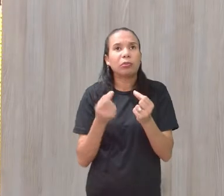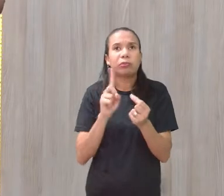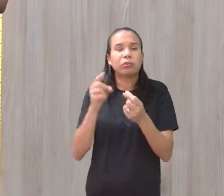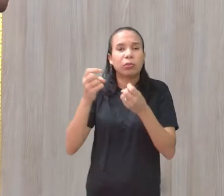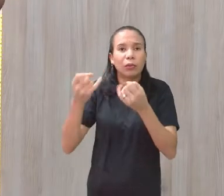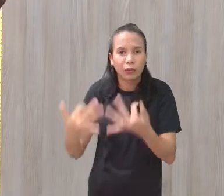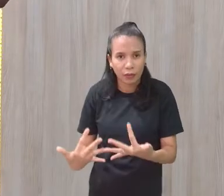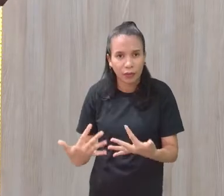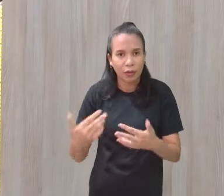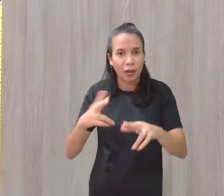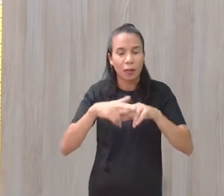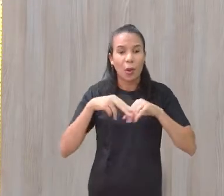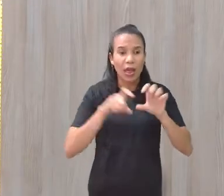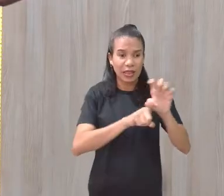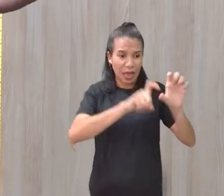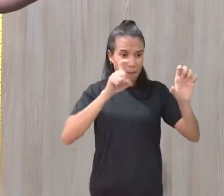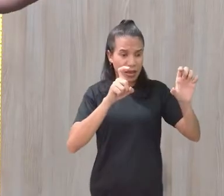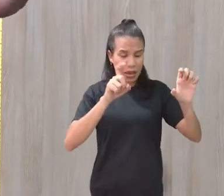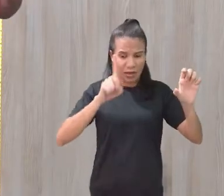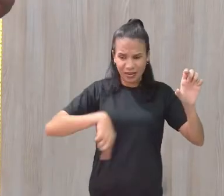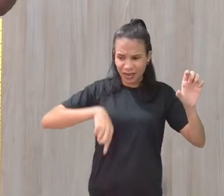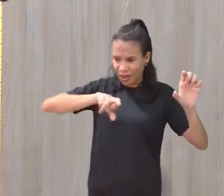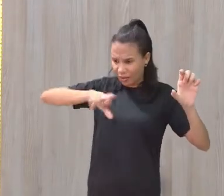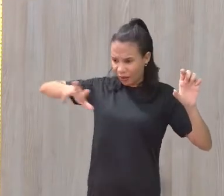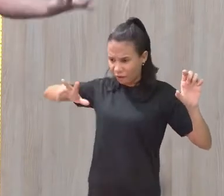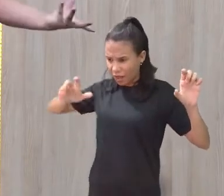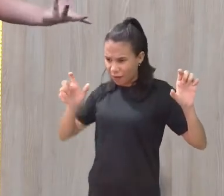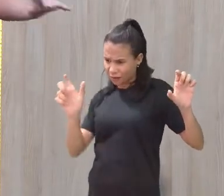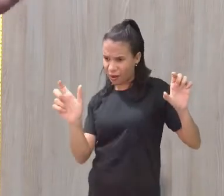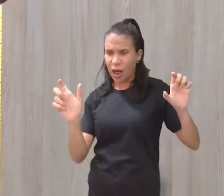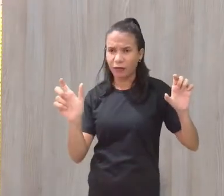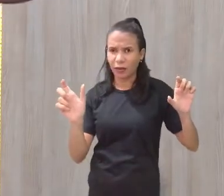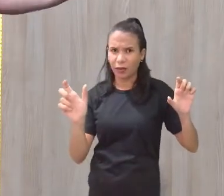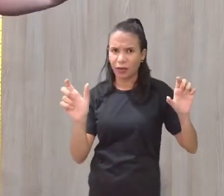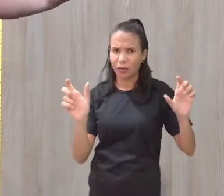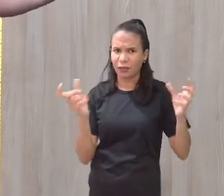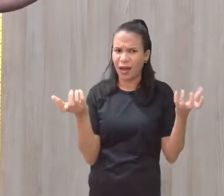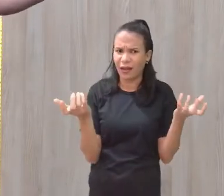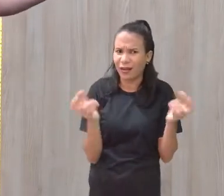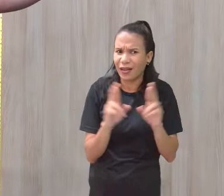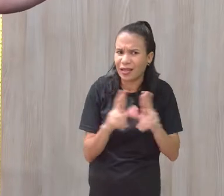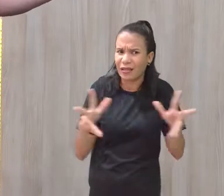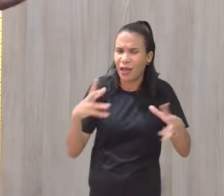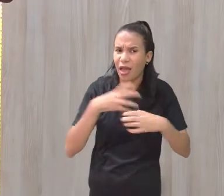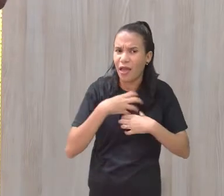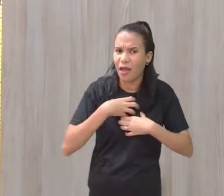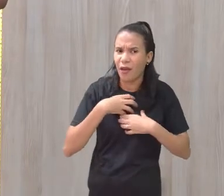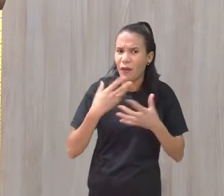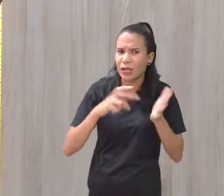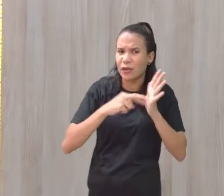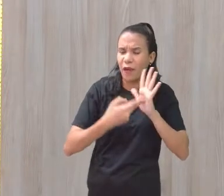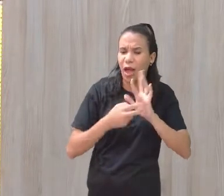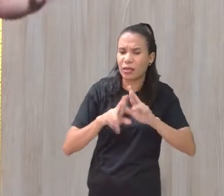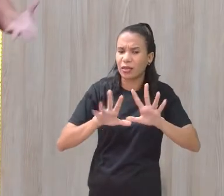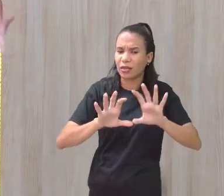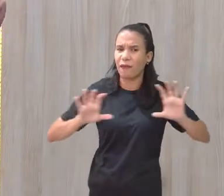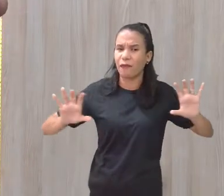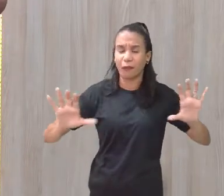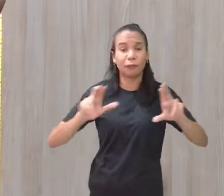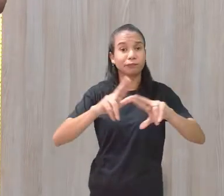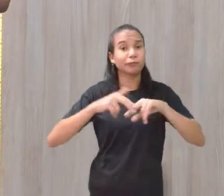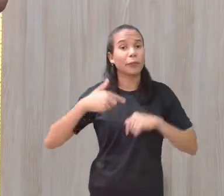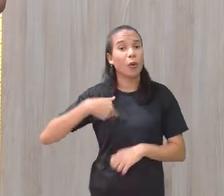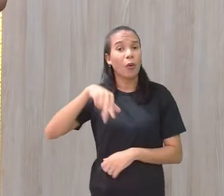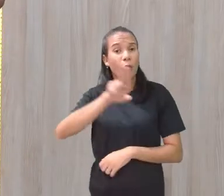né? Independente como indiferente, sentidos opostos, não é, professora Carolina? E aí, se eu